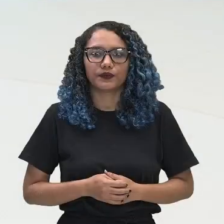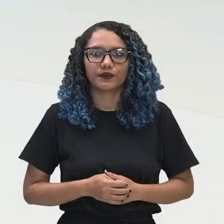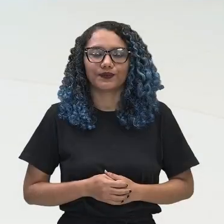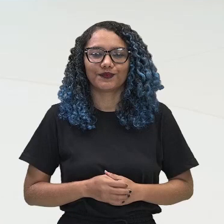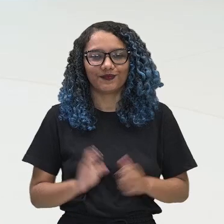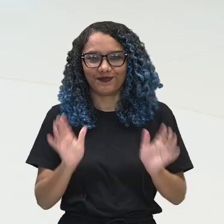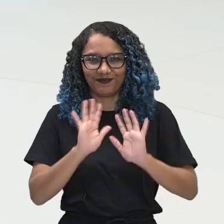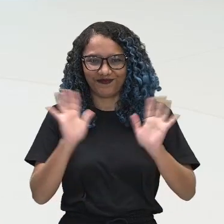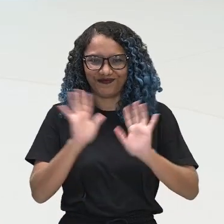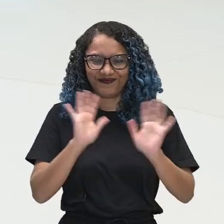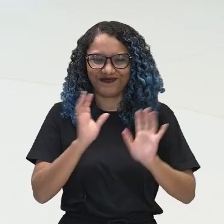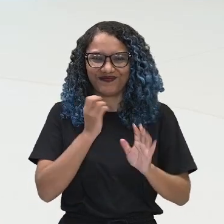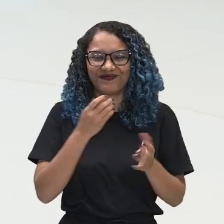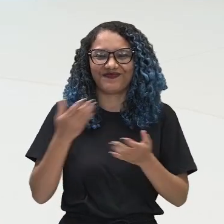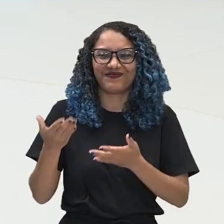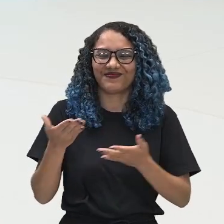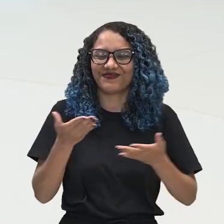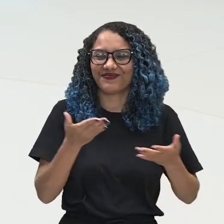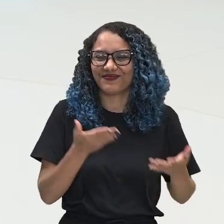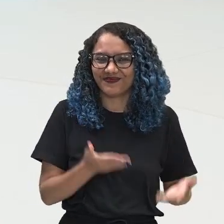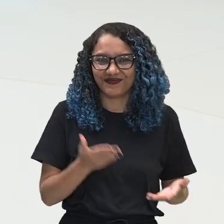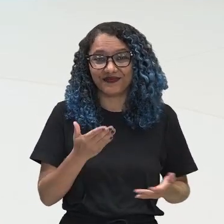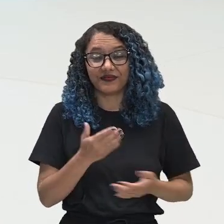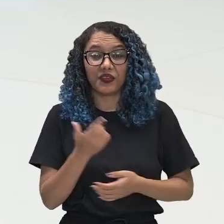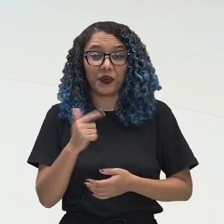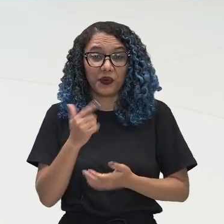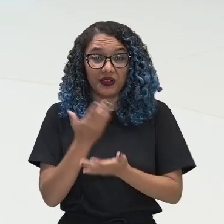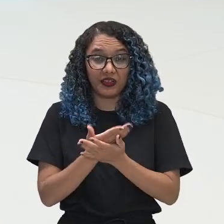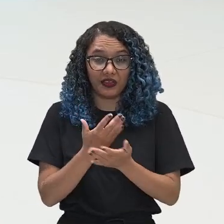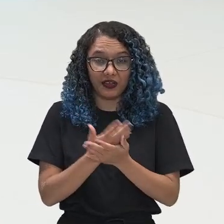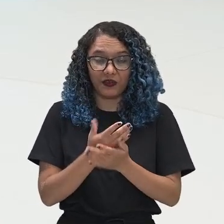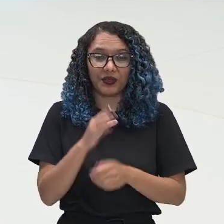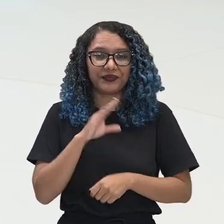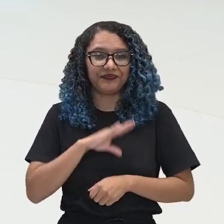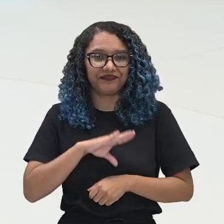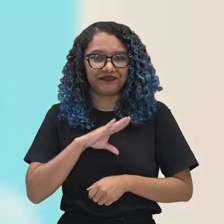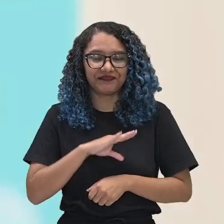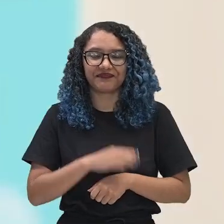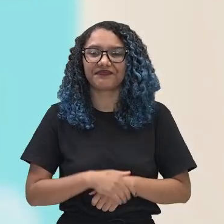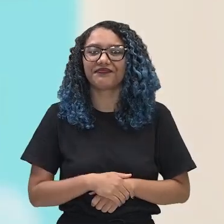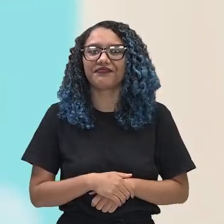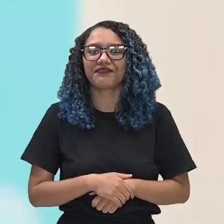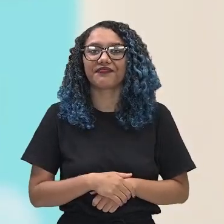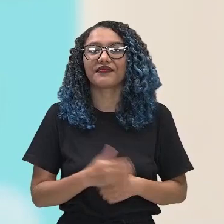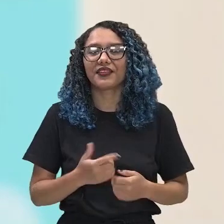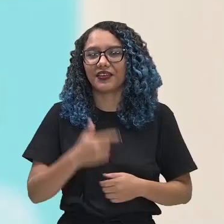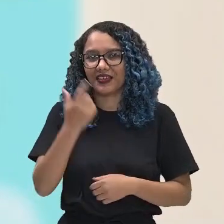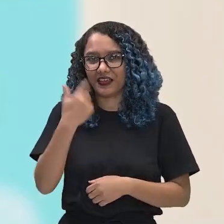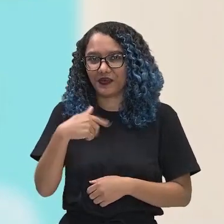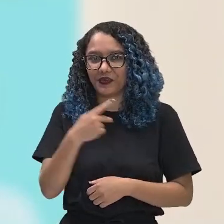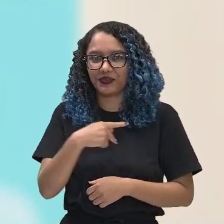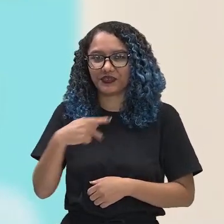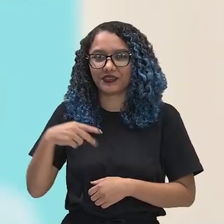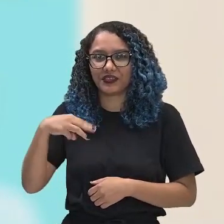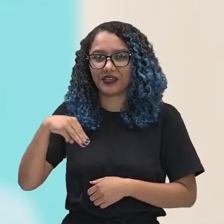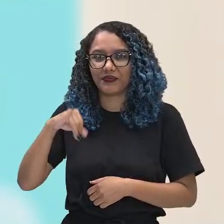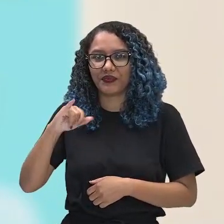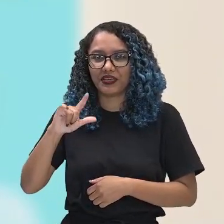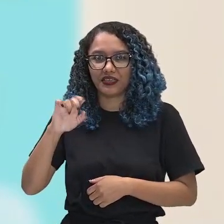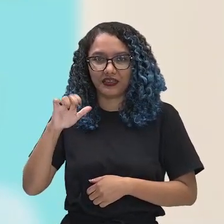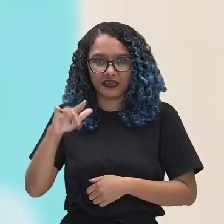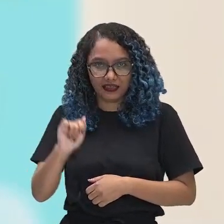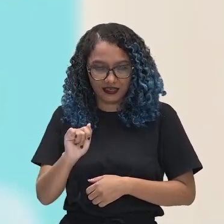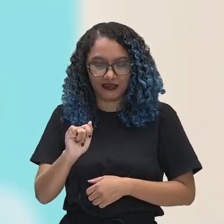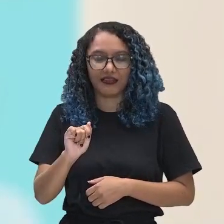Olá, alunos! Sejam bem-vindos a mais uma aula de língua portuguesa. Eu sou Milena Marães, professora de